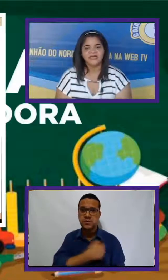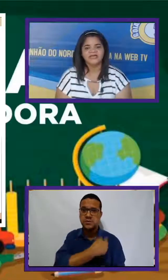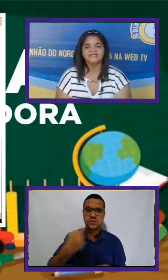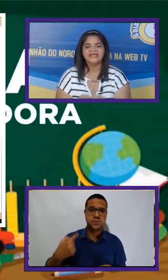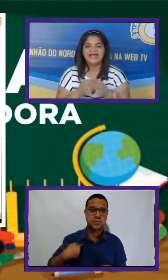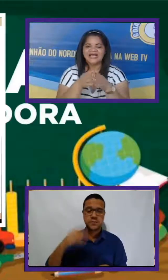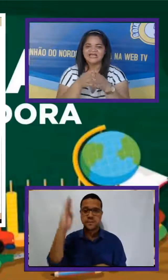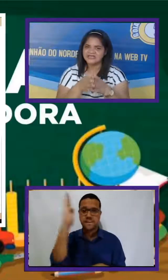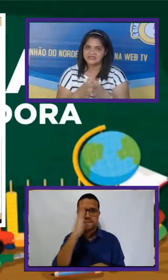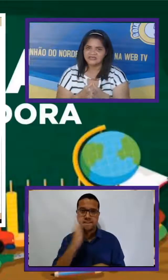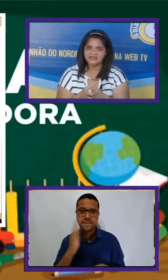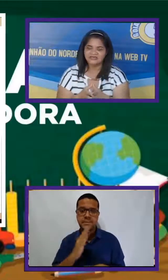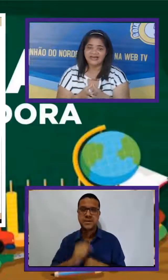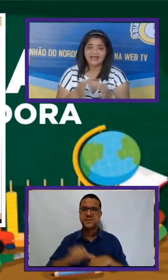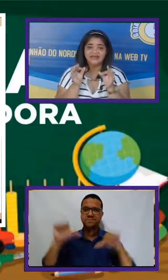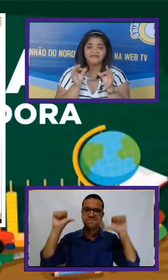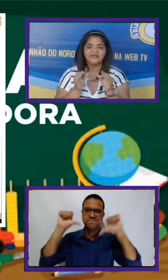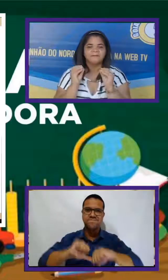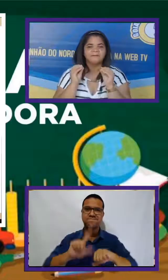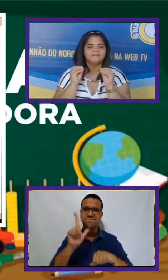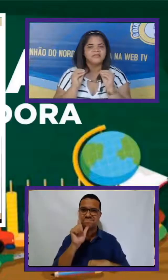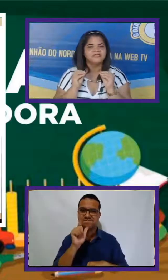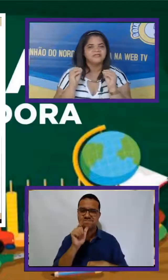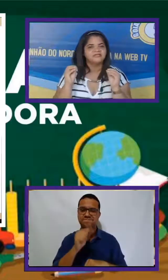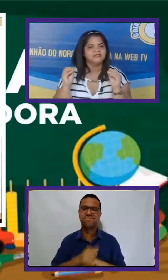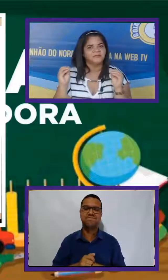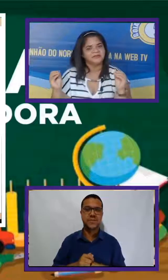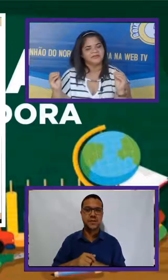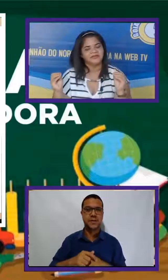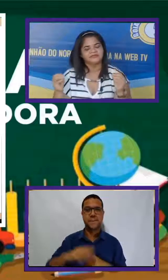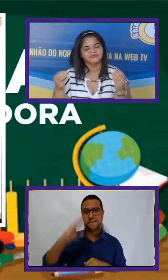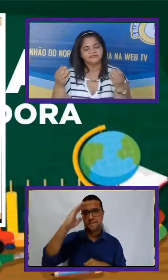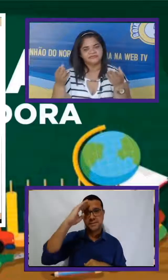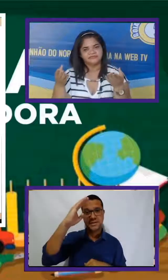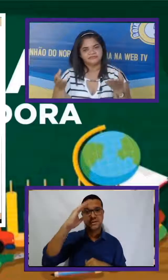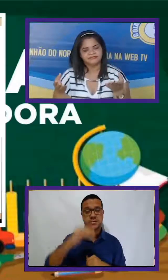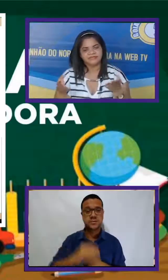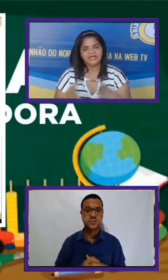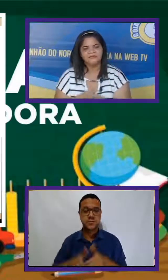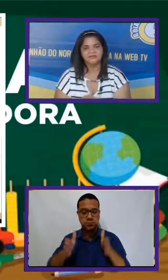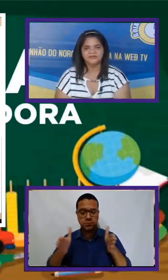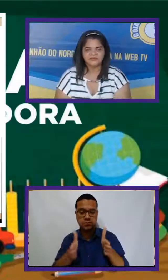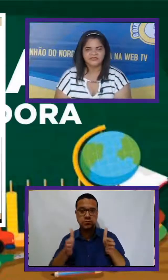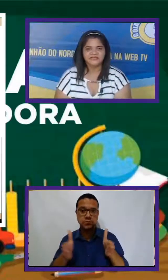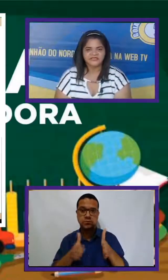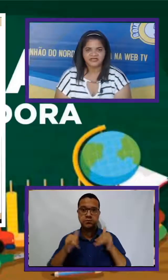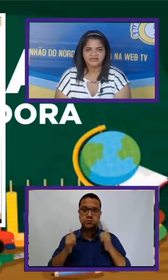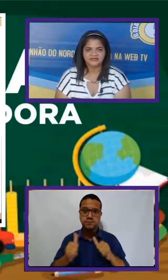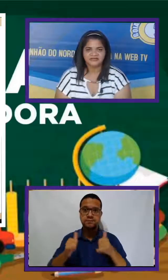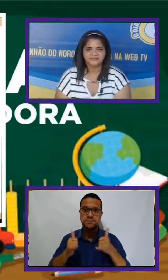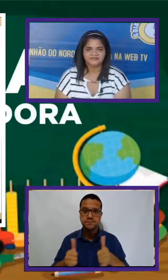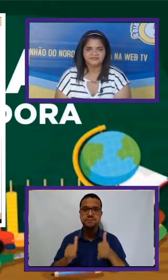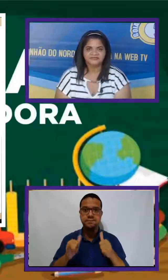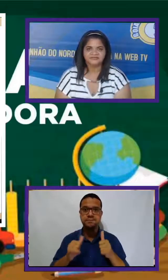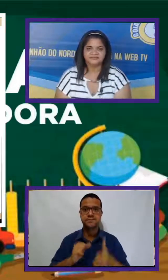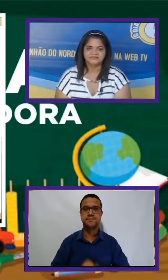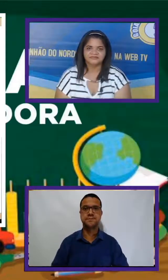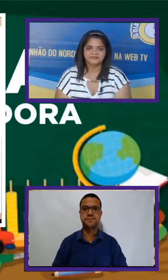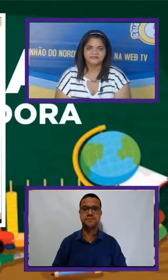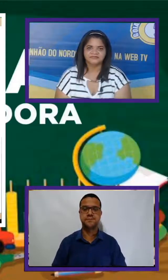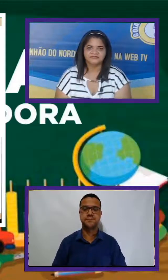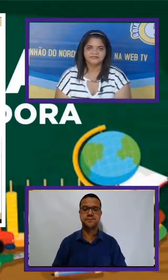E no nosso país A crise hídrica Afeta Principalmente A produção De energia elétrica